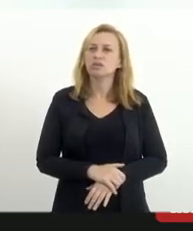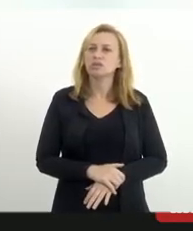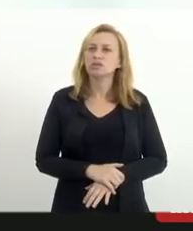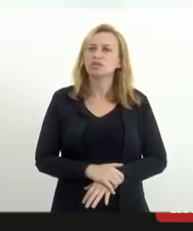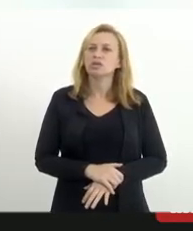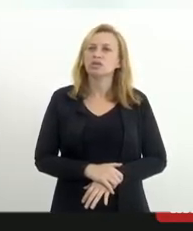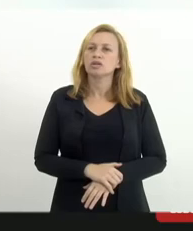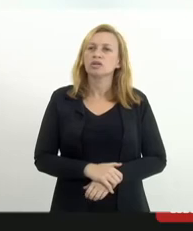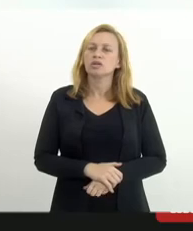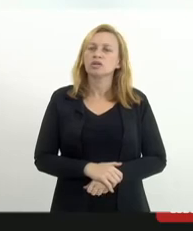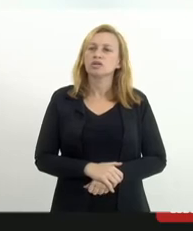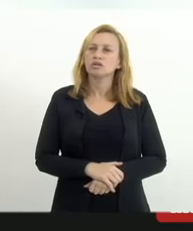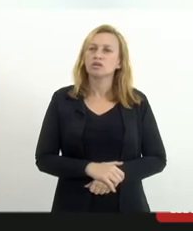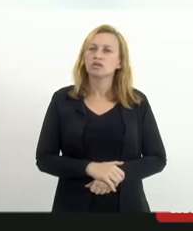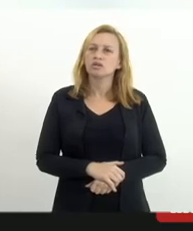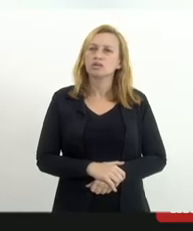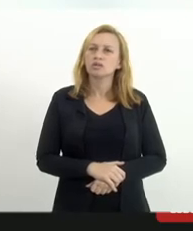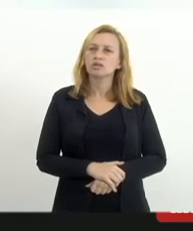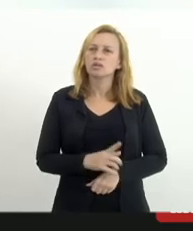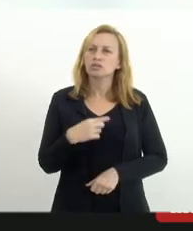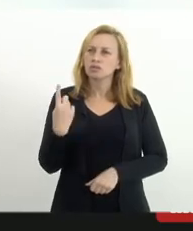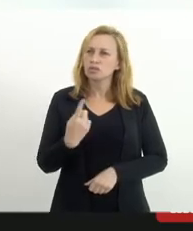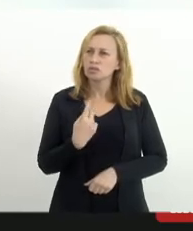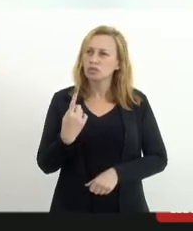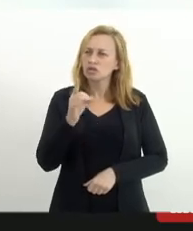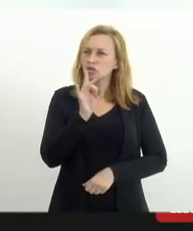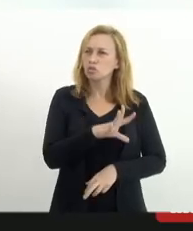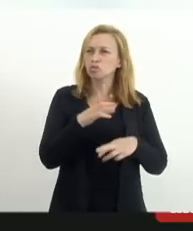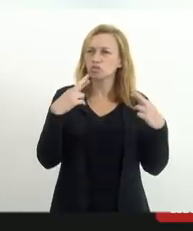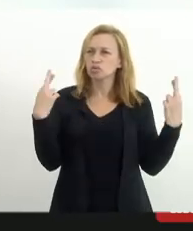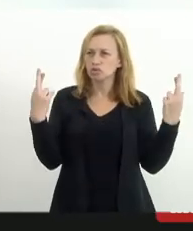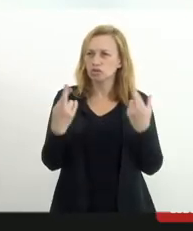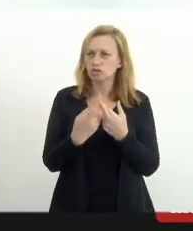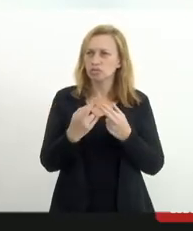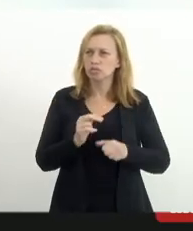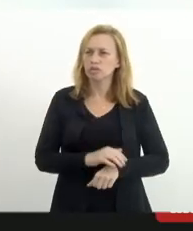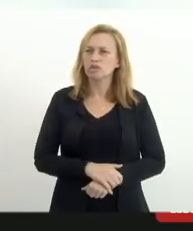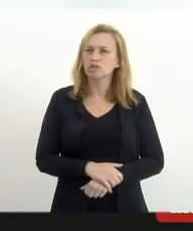nós, na penúltima reunião,